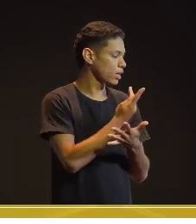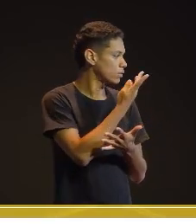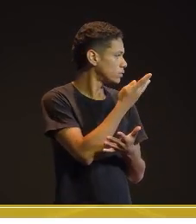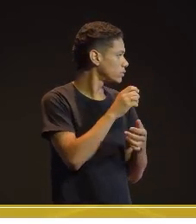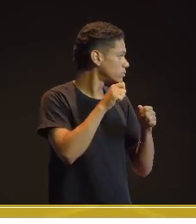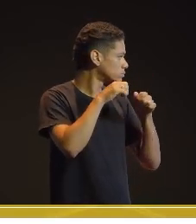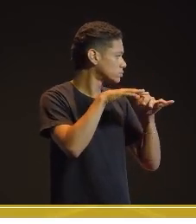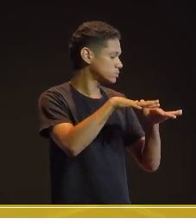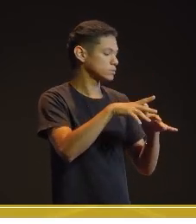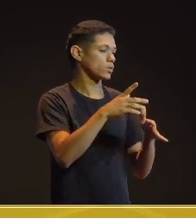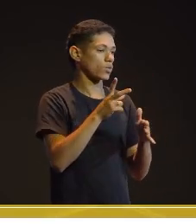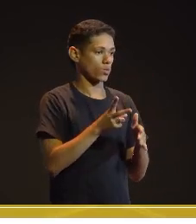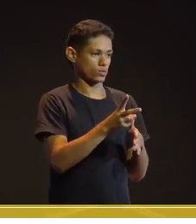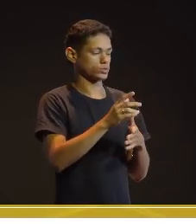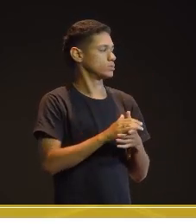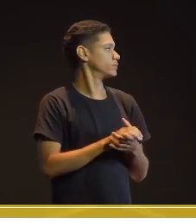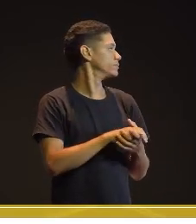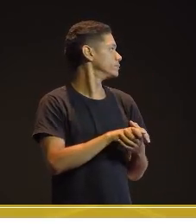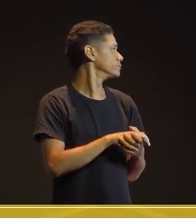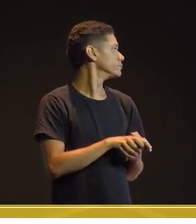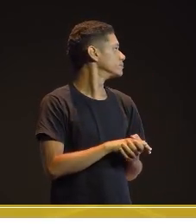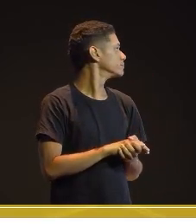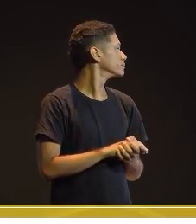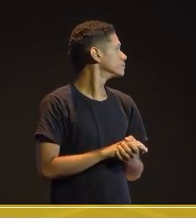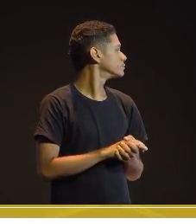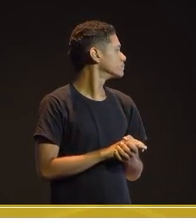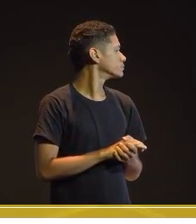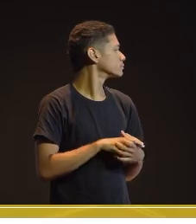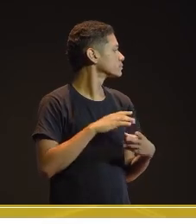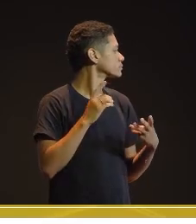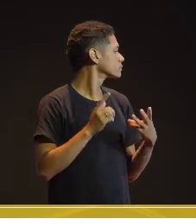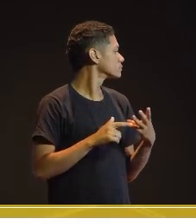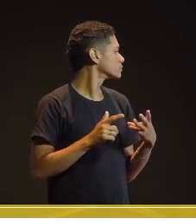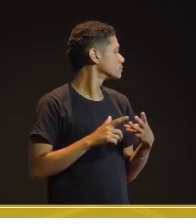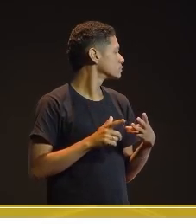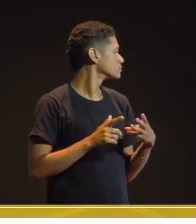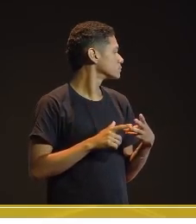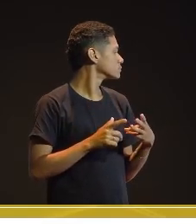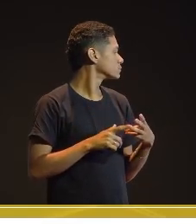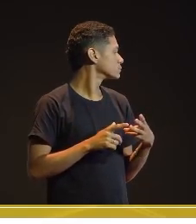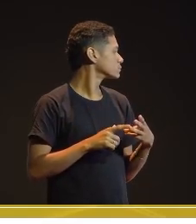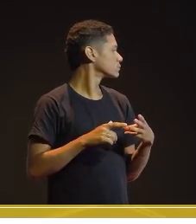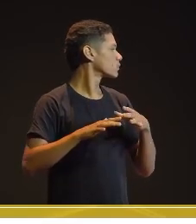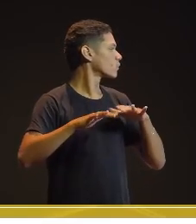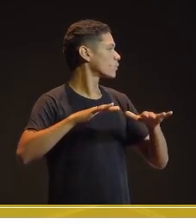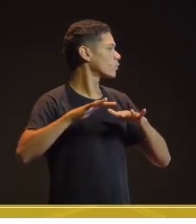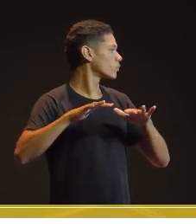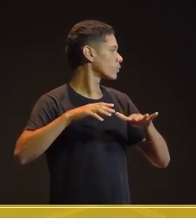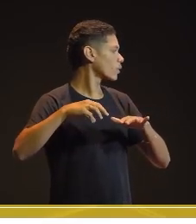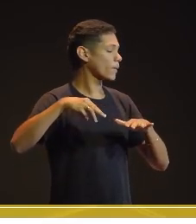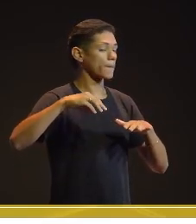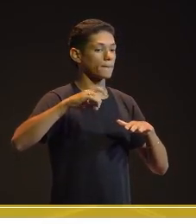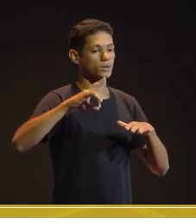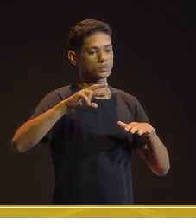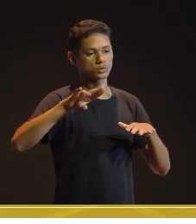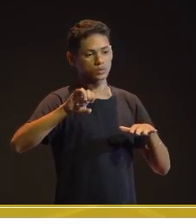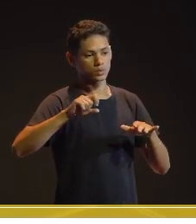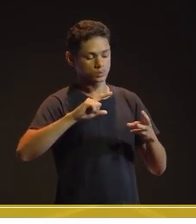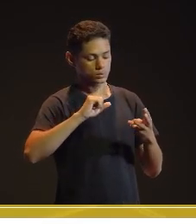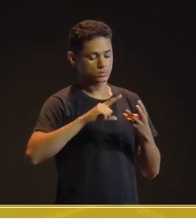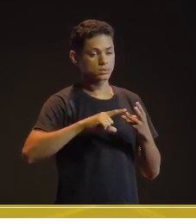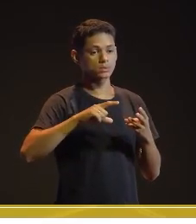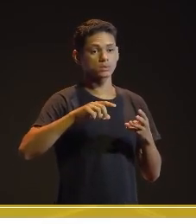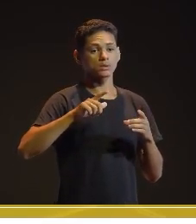de corrente contínua. E, em terceiro lugar, estaria os trackers, que movimentam os módulos